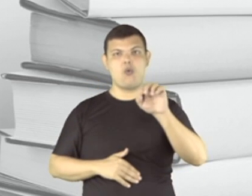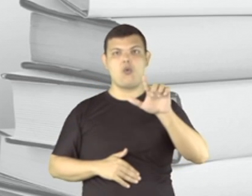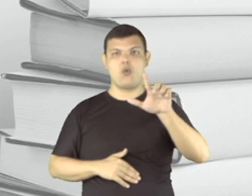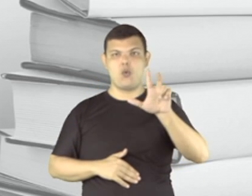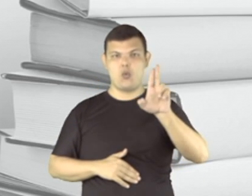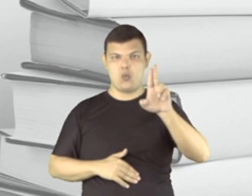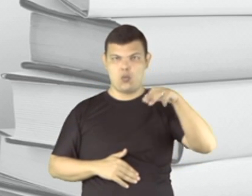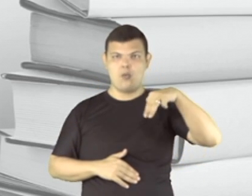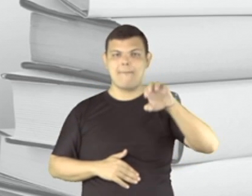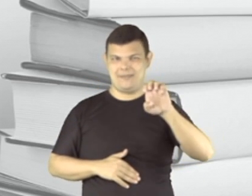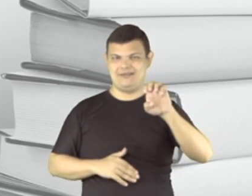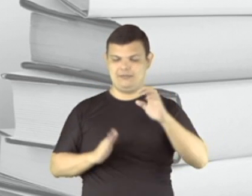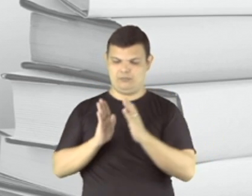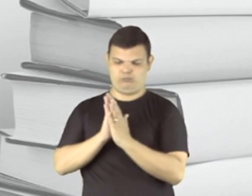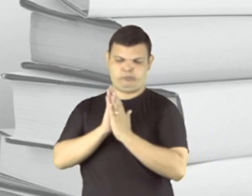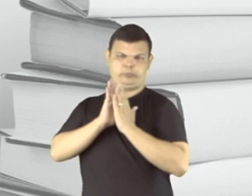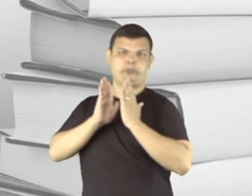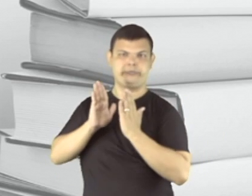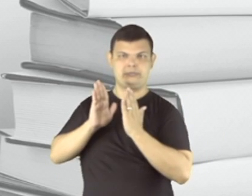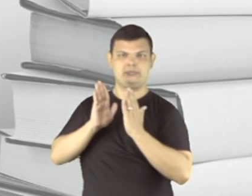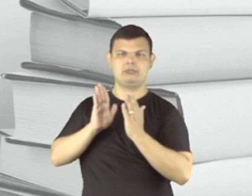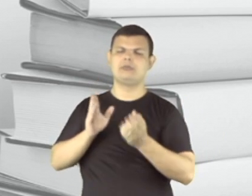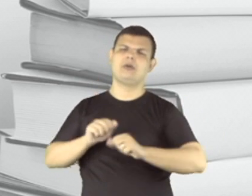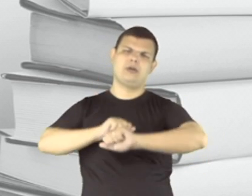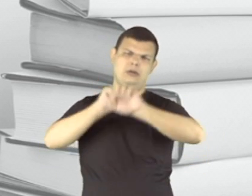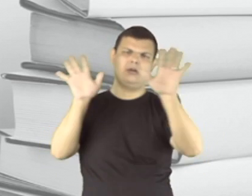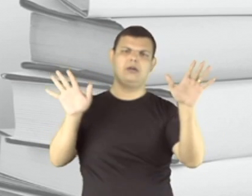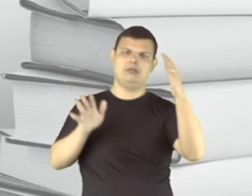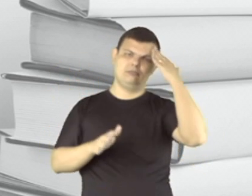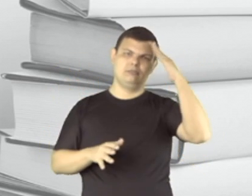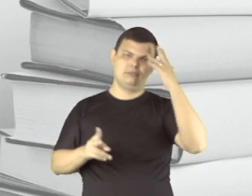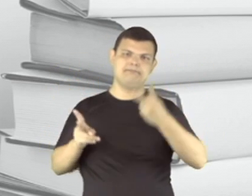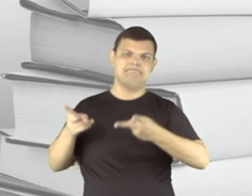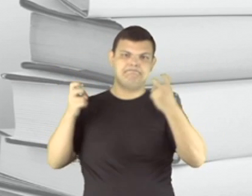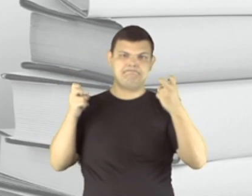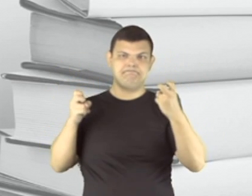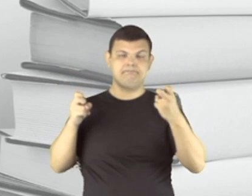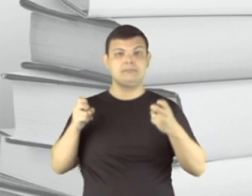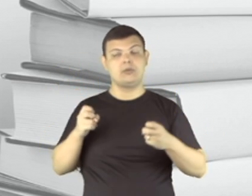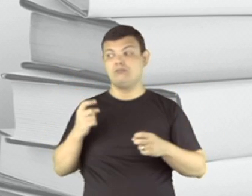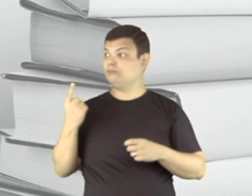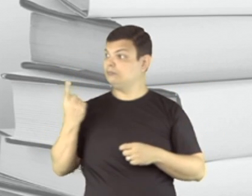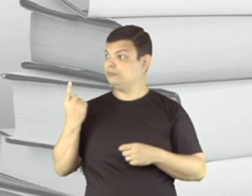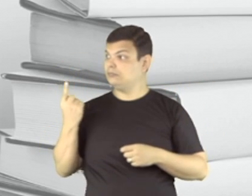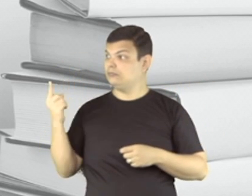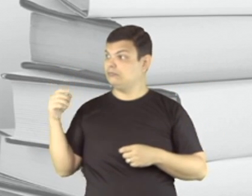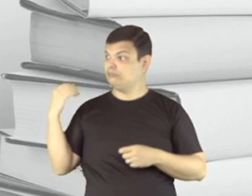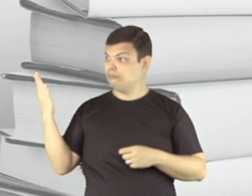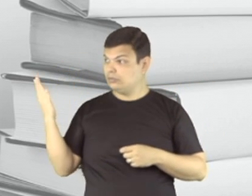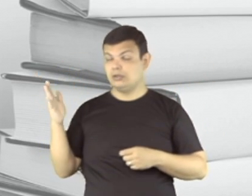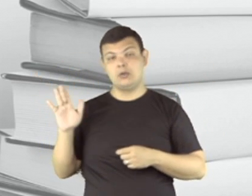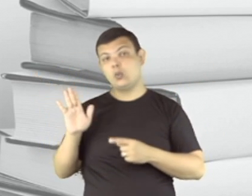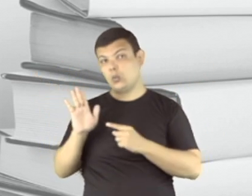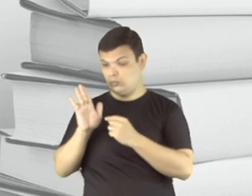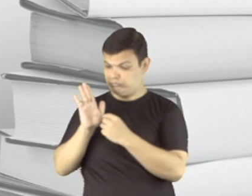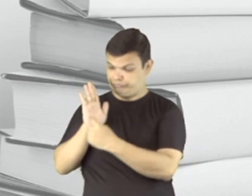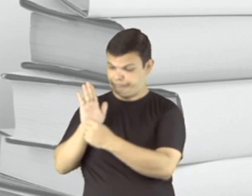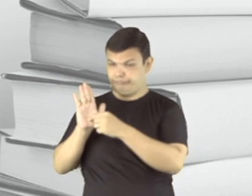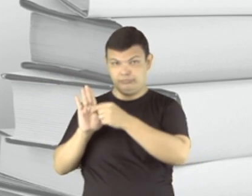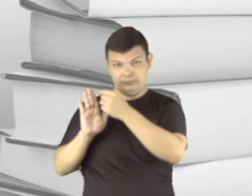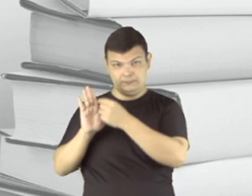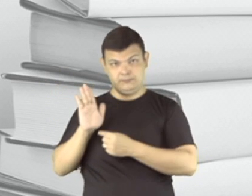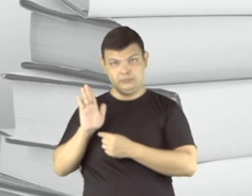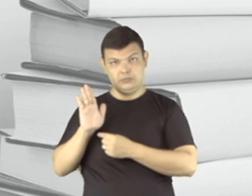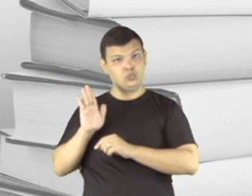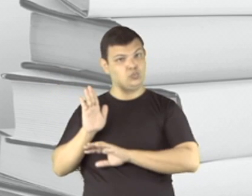Aqui é diferente aqui. Então aqui fica bem claro saber o que são 2 dimensões, quando eu estou trabalhando com medidas,